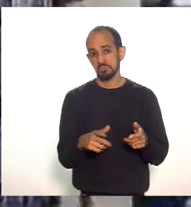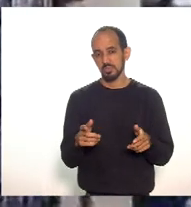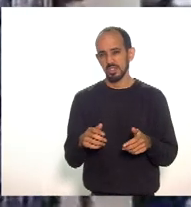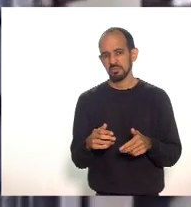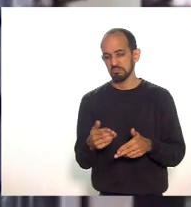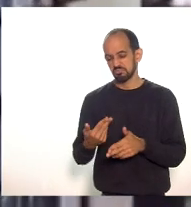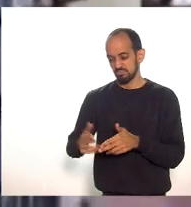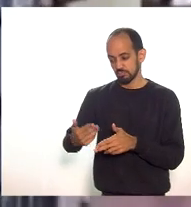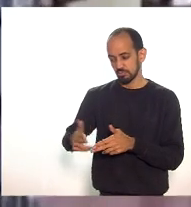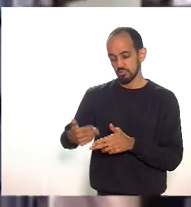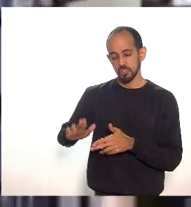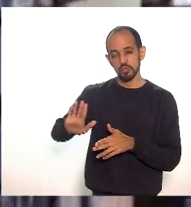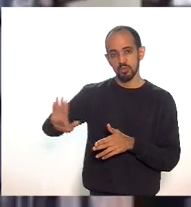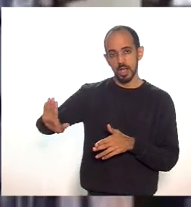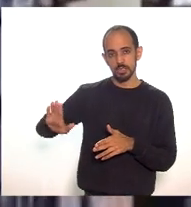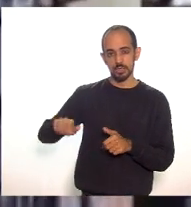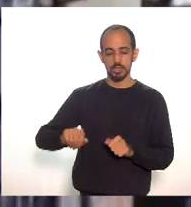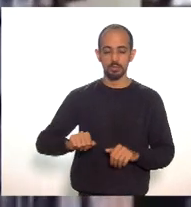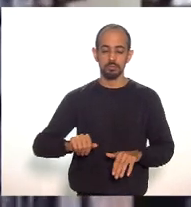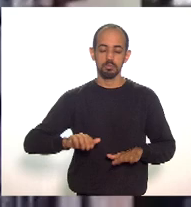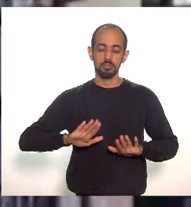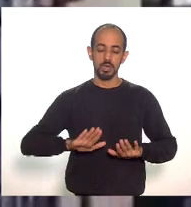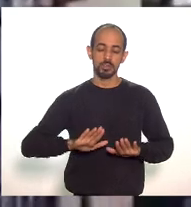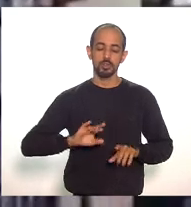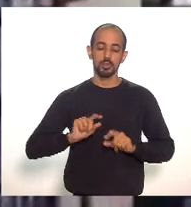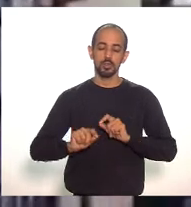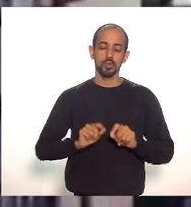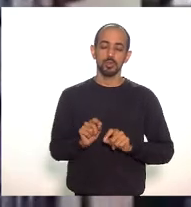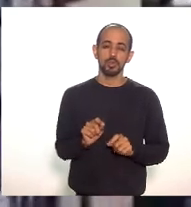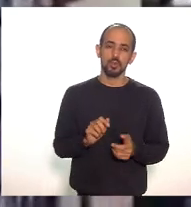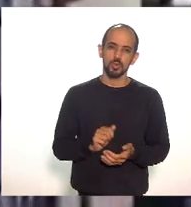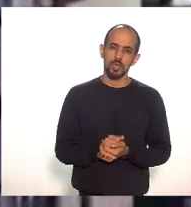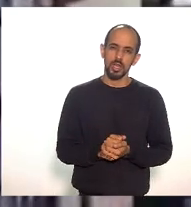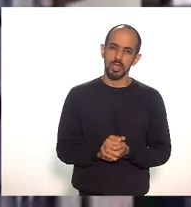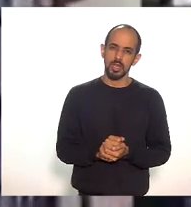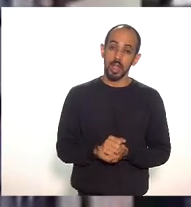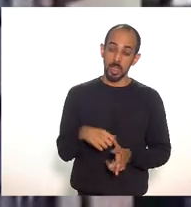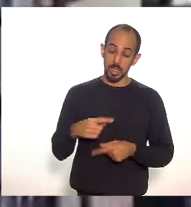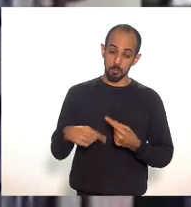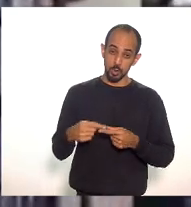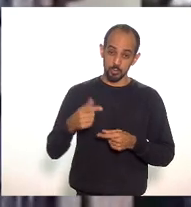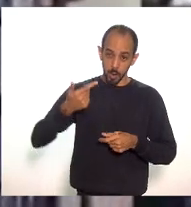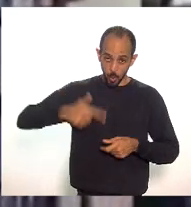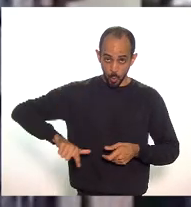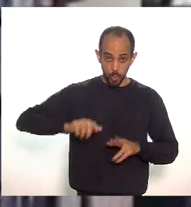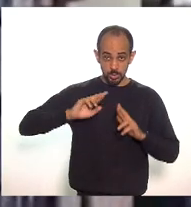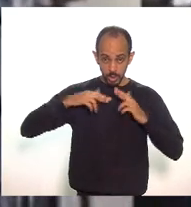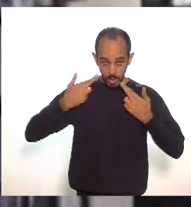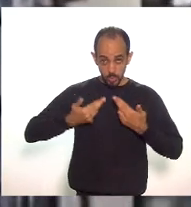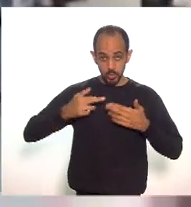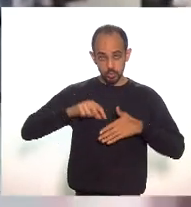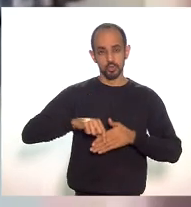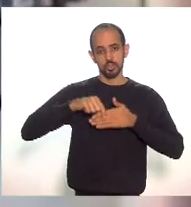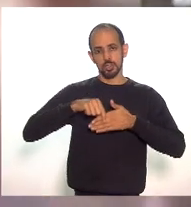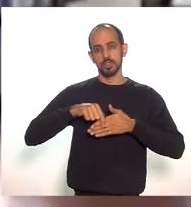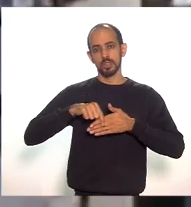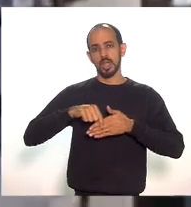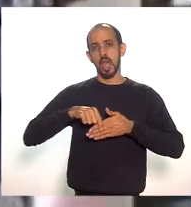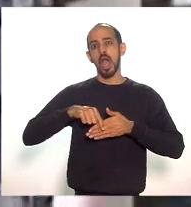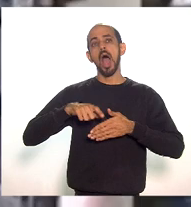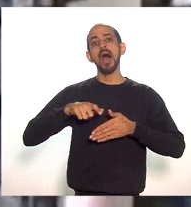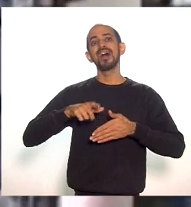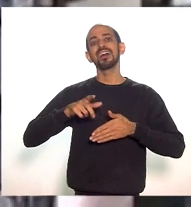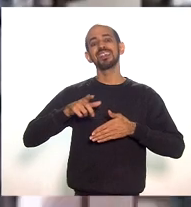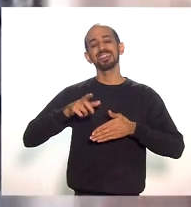cães vai retorna para discussão numa outra reunião do colégio de líderes e nesta